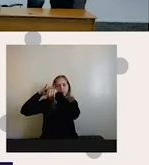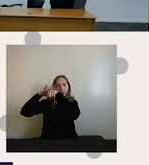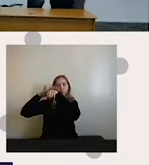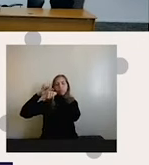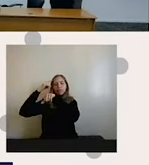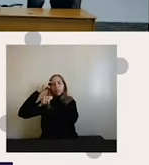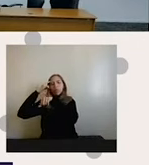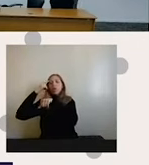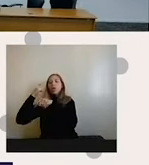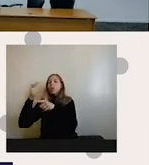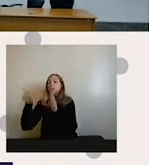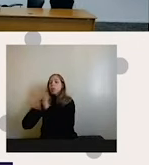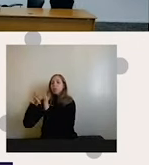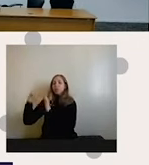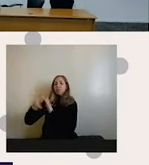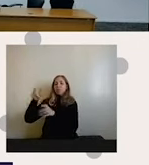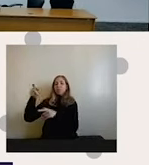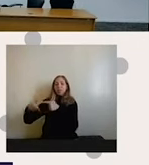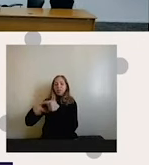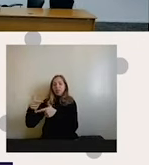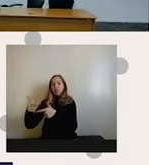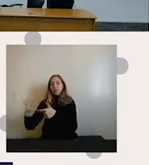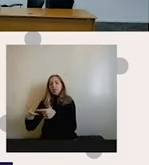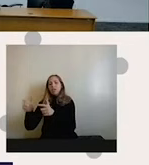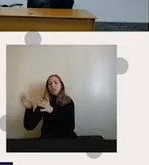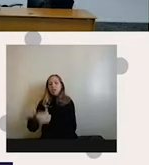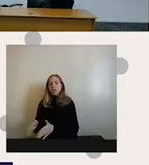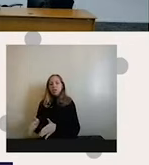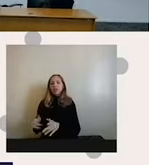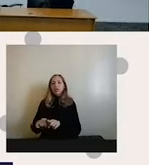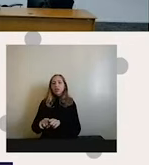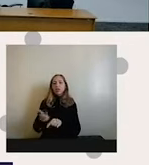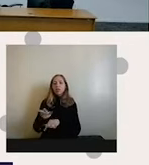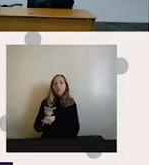procurar por avaliação,